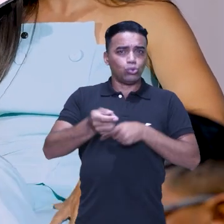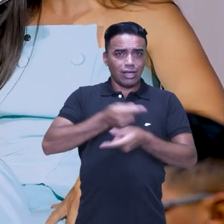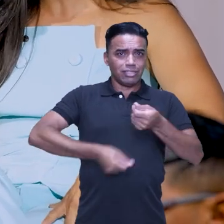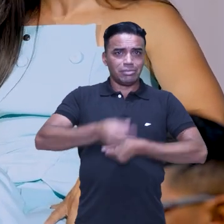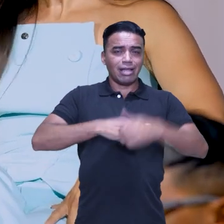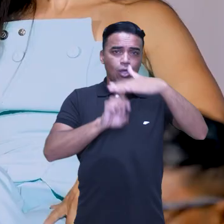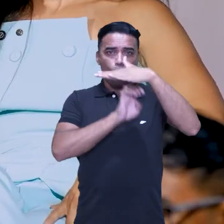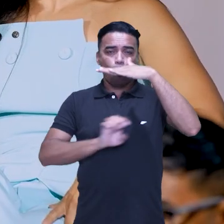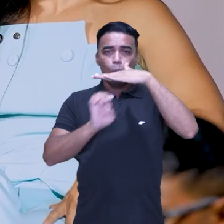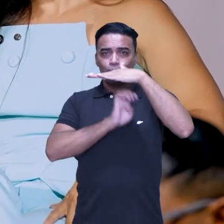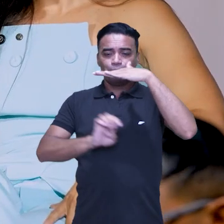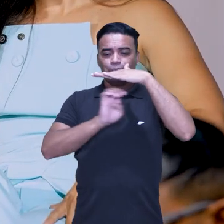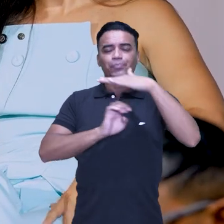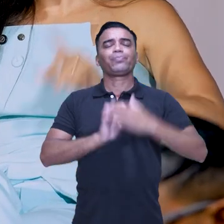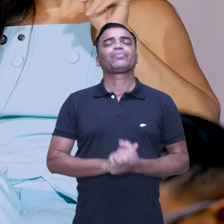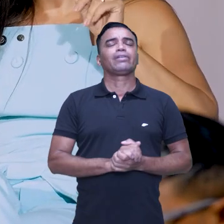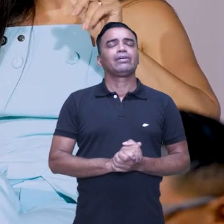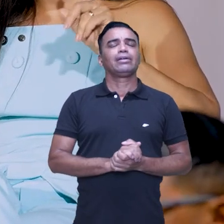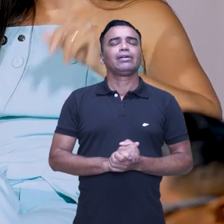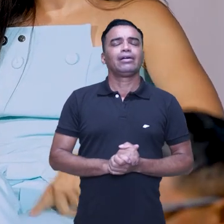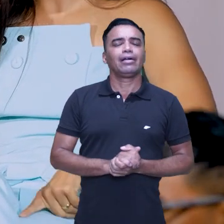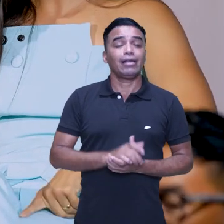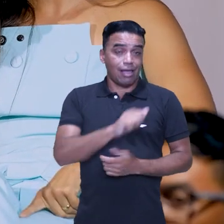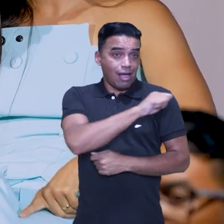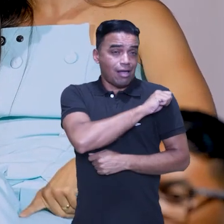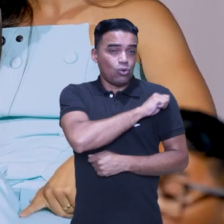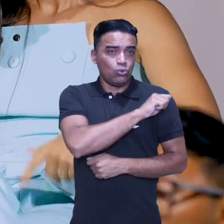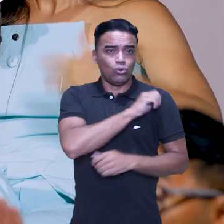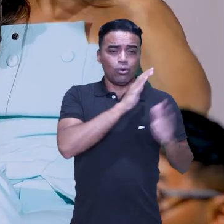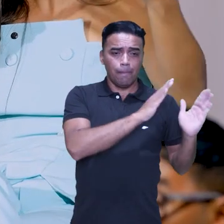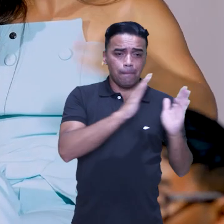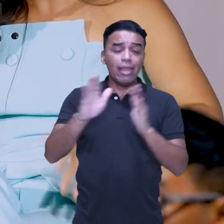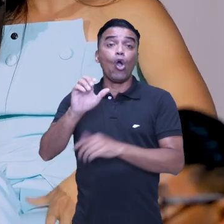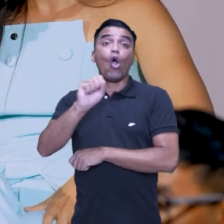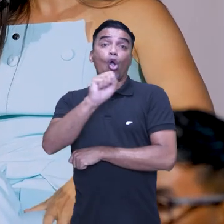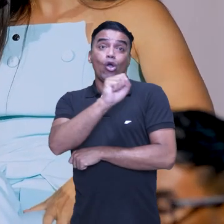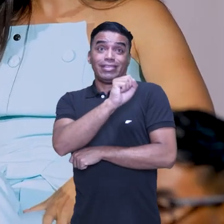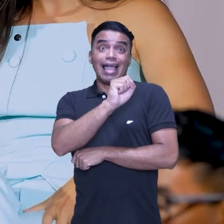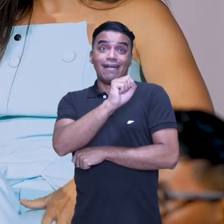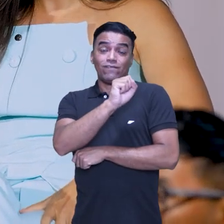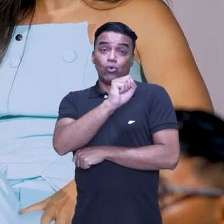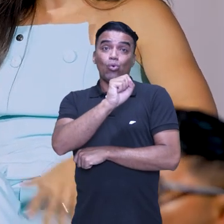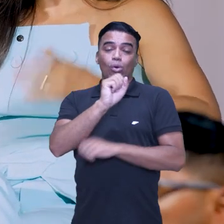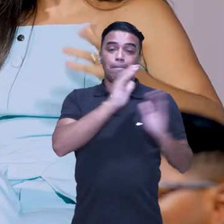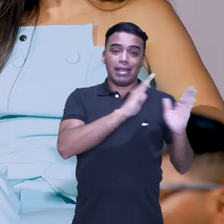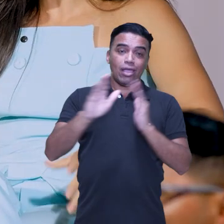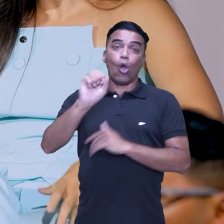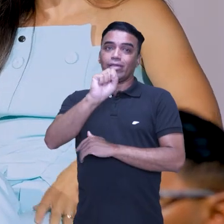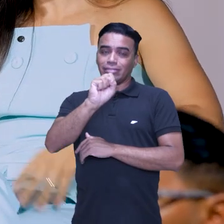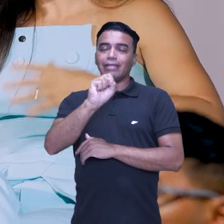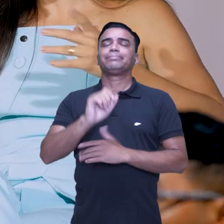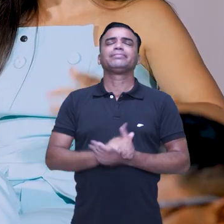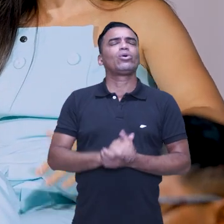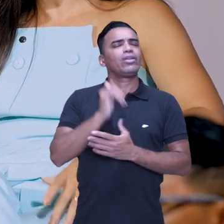de empresas, e eles estavam no 8º período. E eu os questionei. Eu falei, gente, eu queria